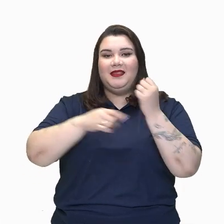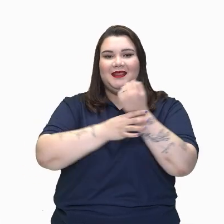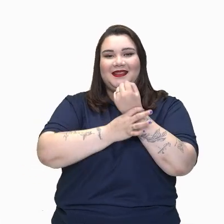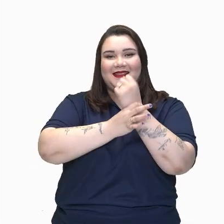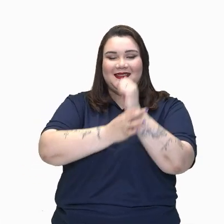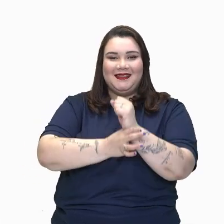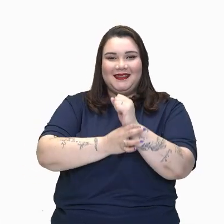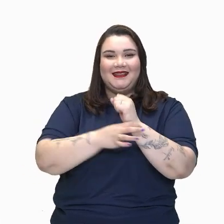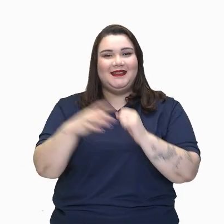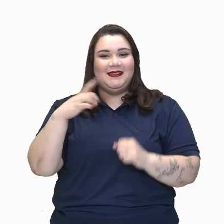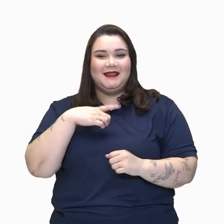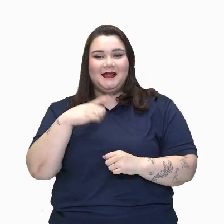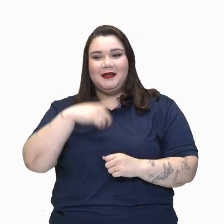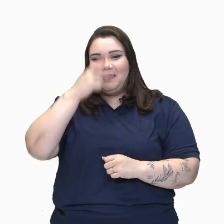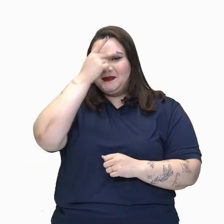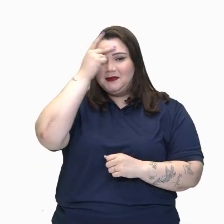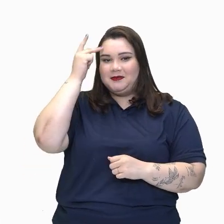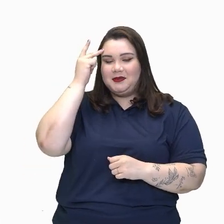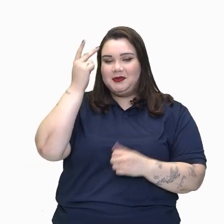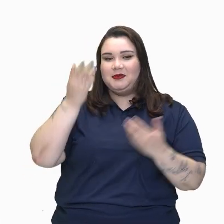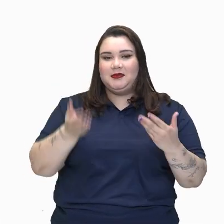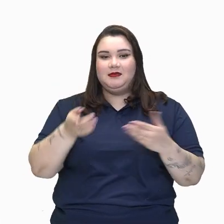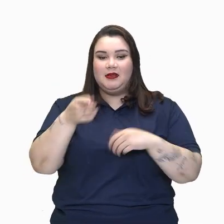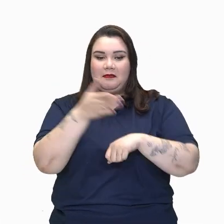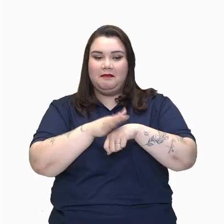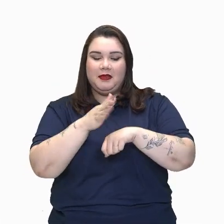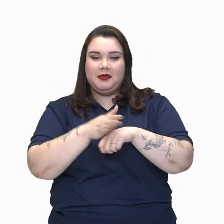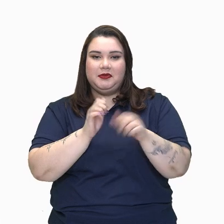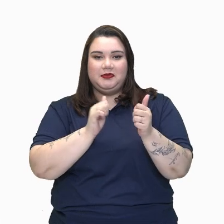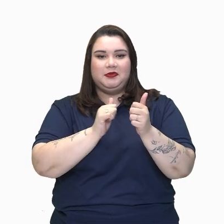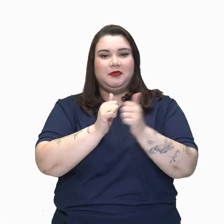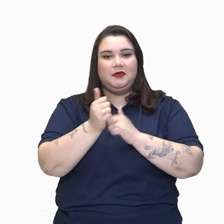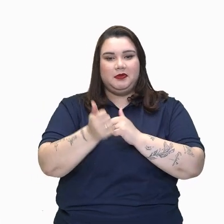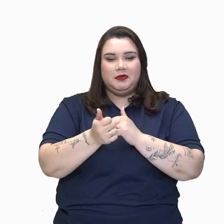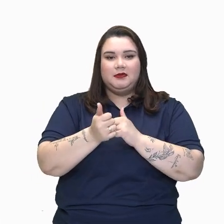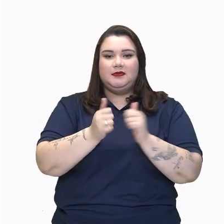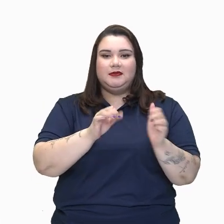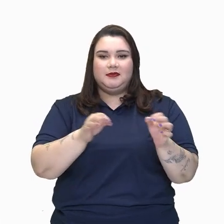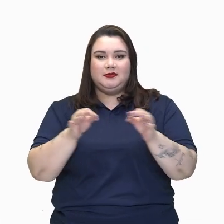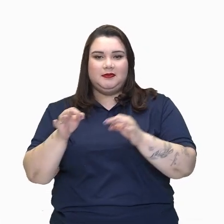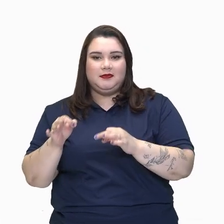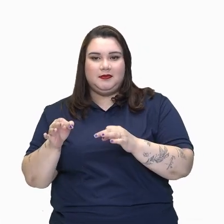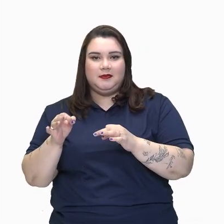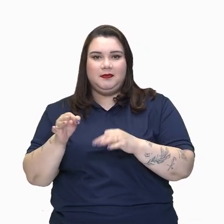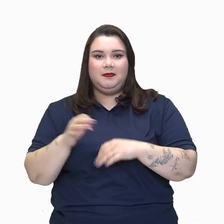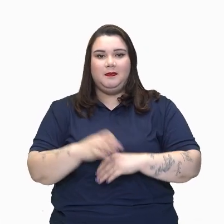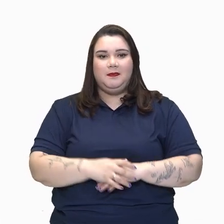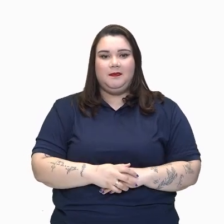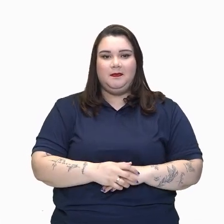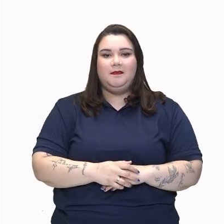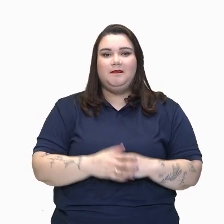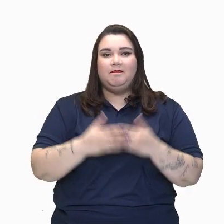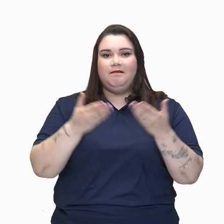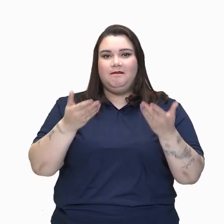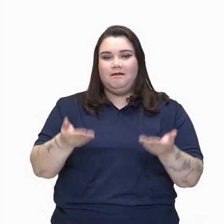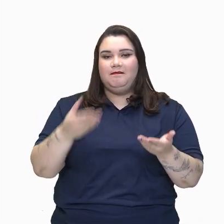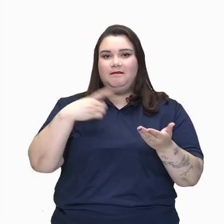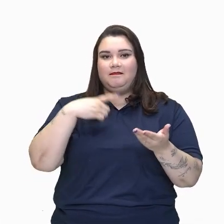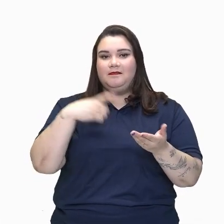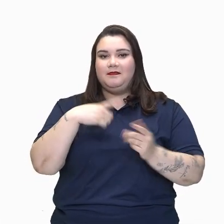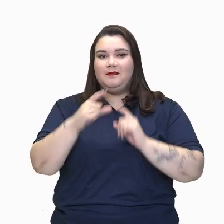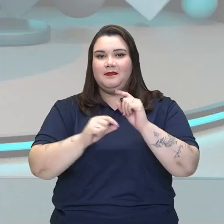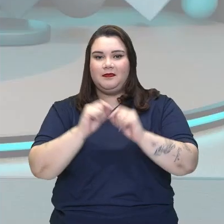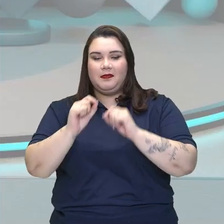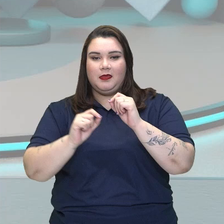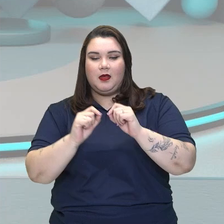a segurança dos praticantes. Você não vai ficar lá pendurado por conta própria, não. Ok? Tá bom? Então,